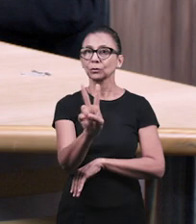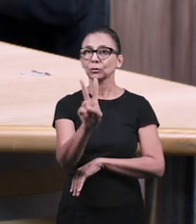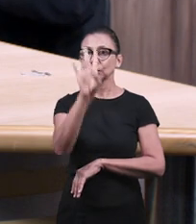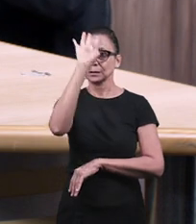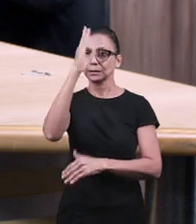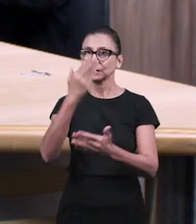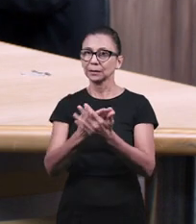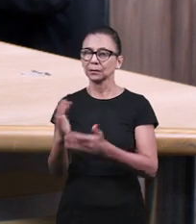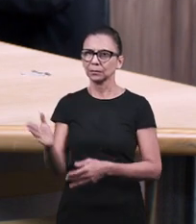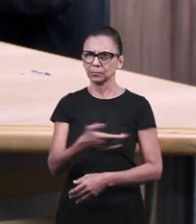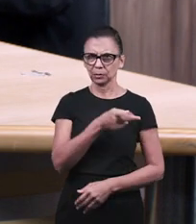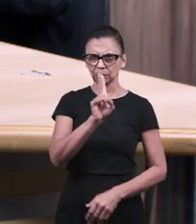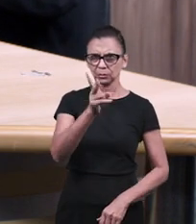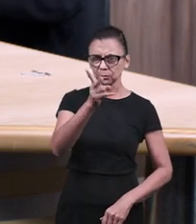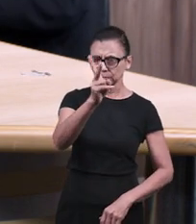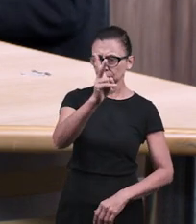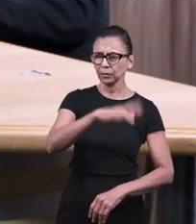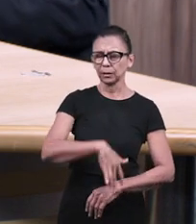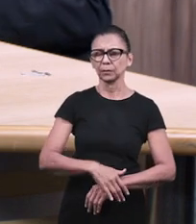palavra, né? Agora vamos continuar.